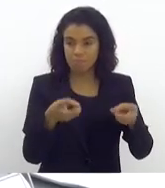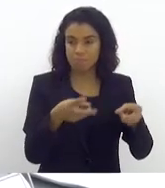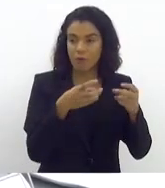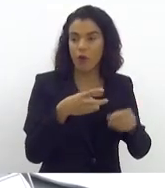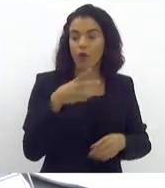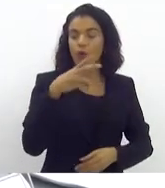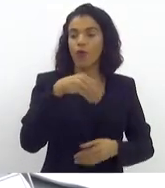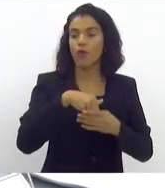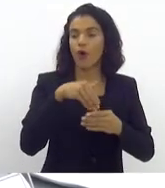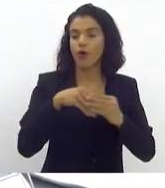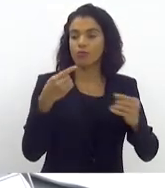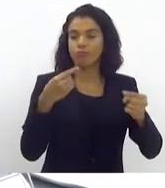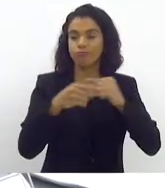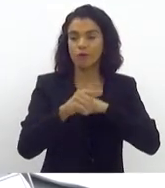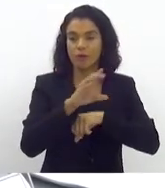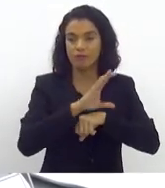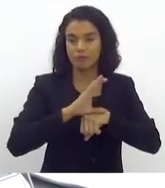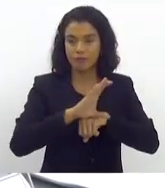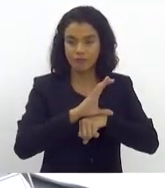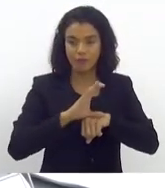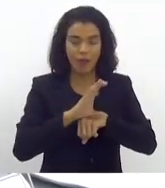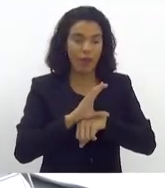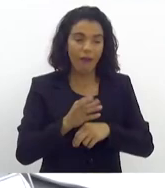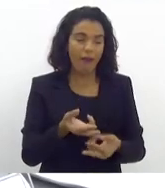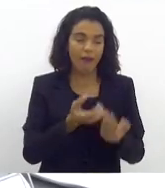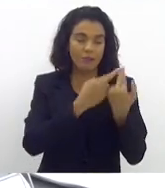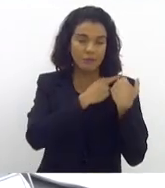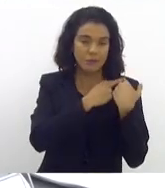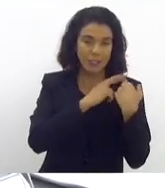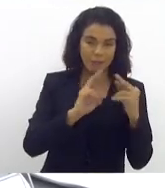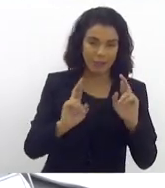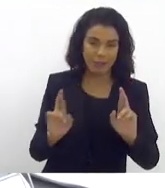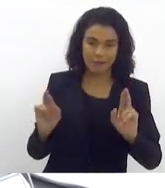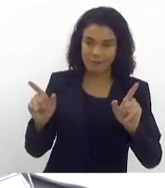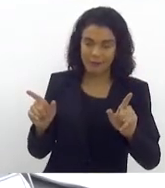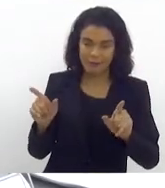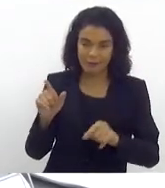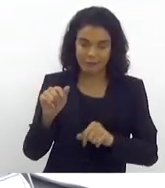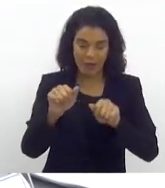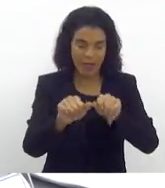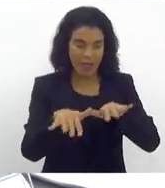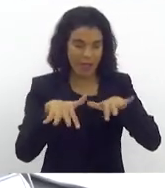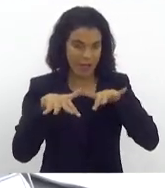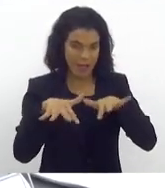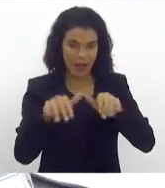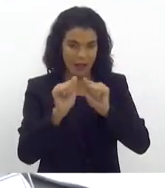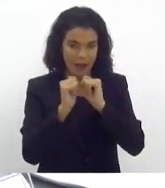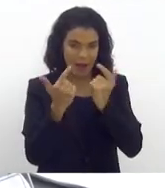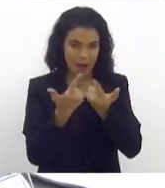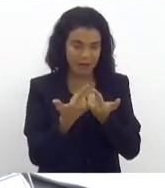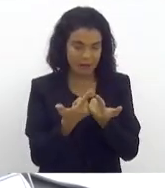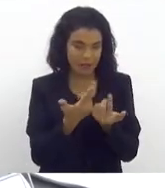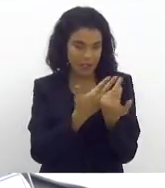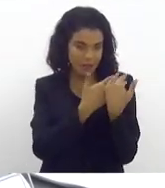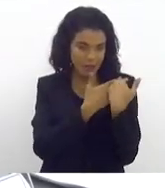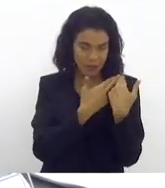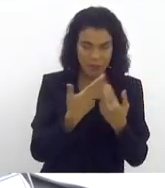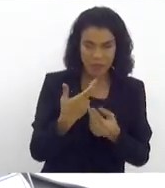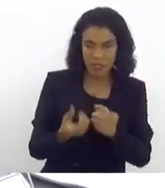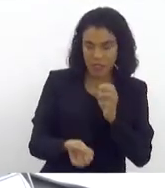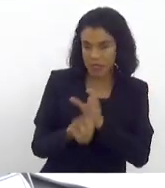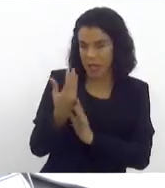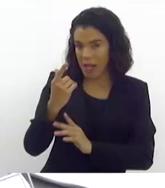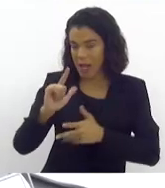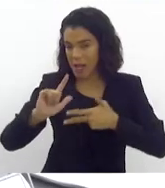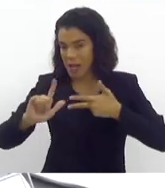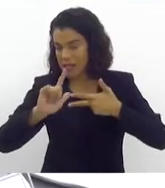pela inconstitucionalidade é a invasão de competência que não cabe à Assembleia Legislativa fazer, promover legislação